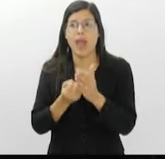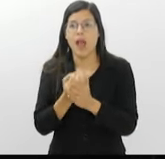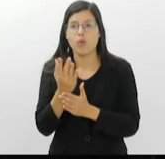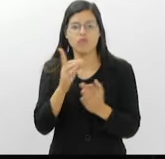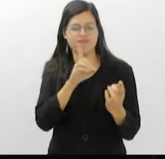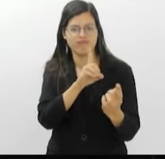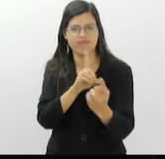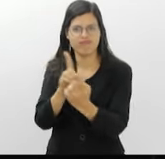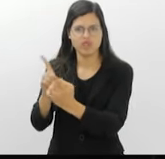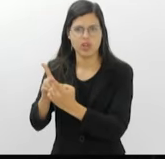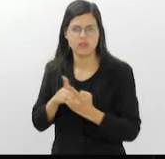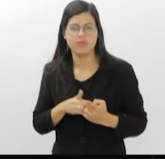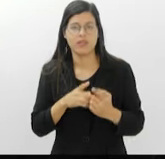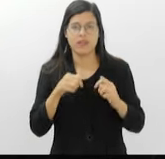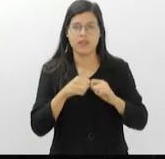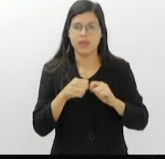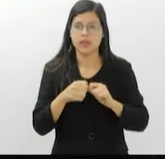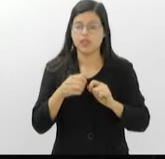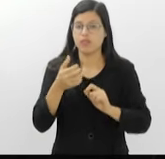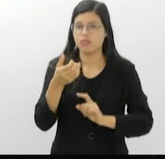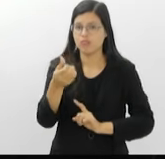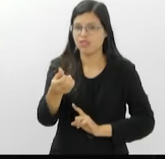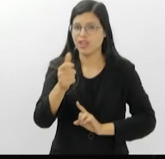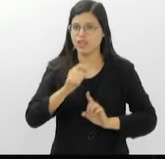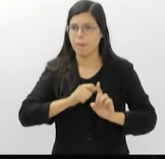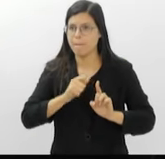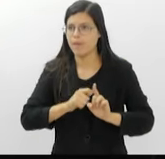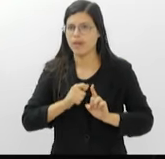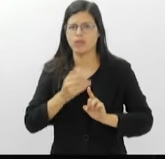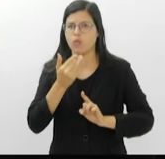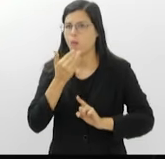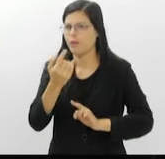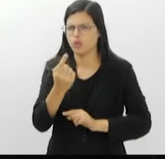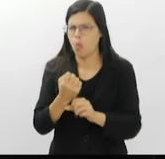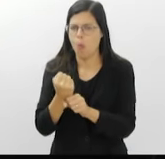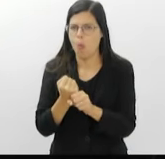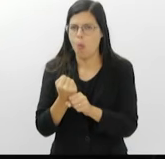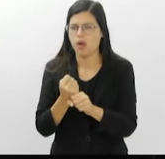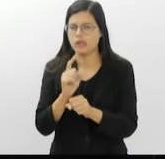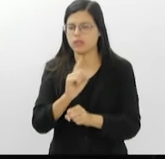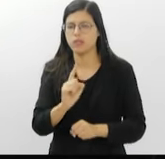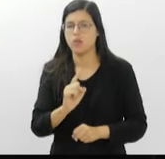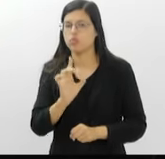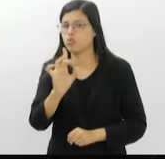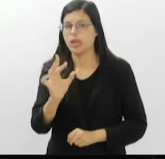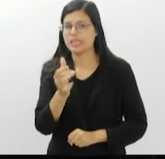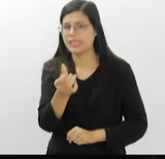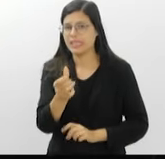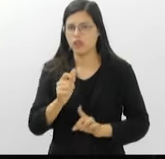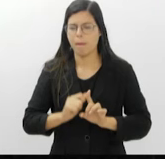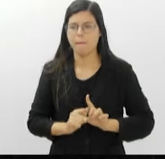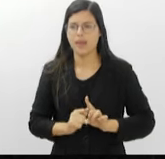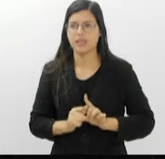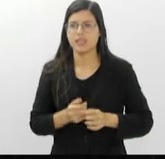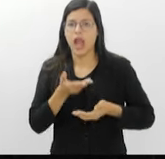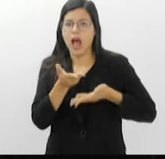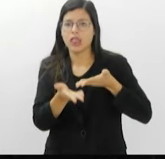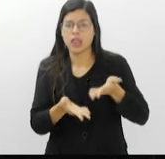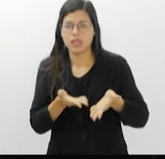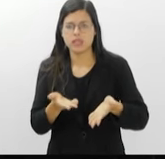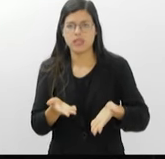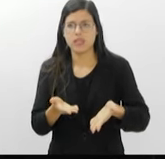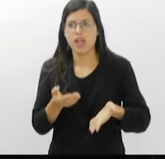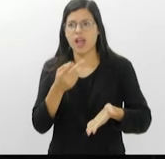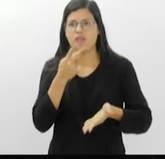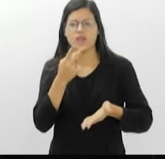nos últimos 6 meses. Não vou pedir nem dos últimos 12. Para atender. Aí dizem que se